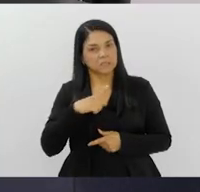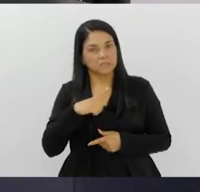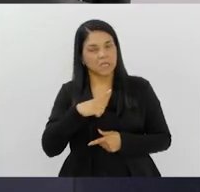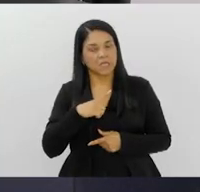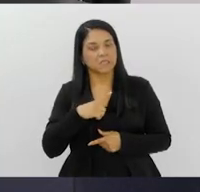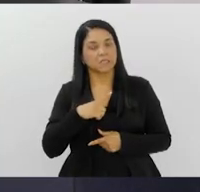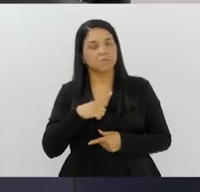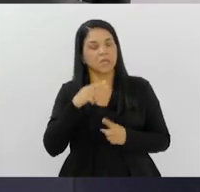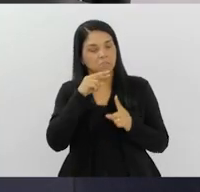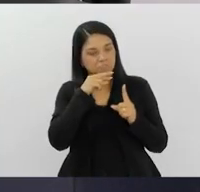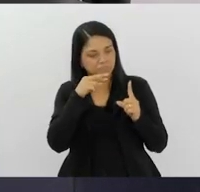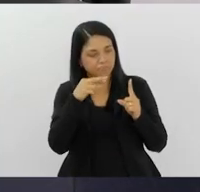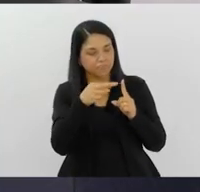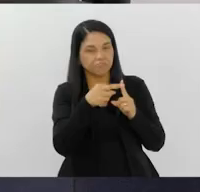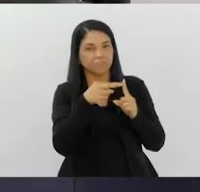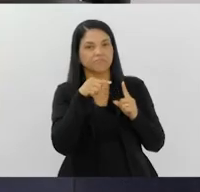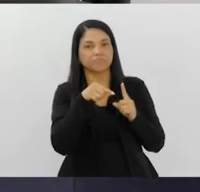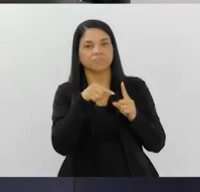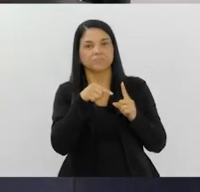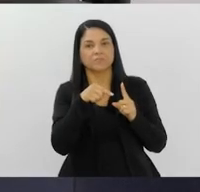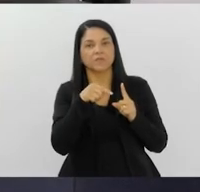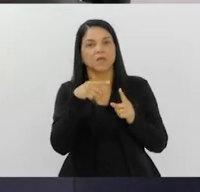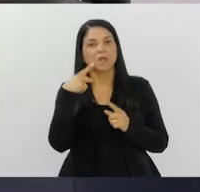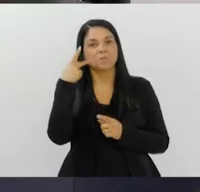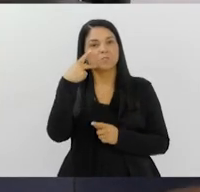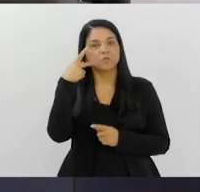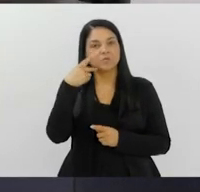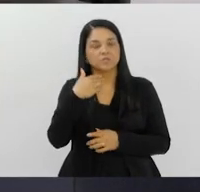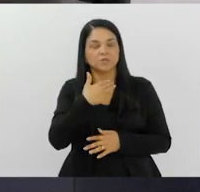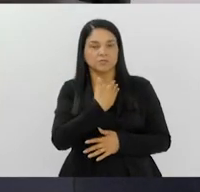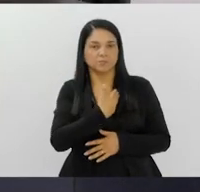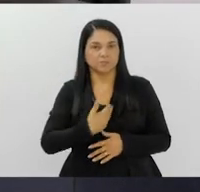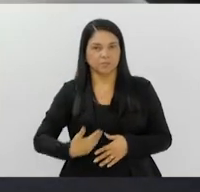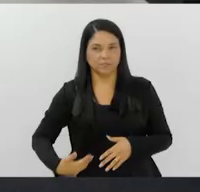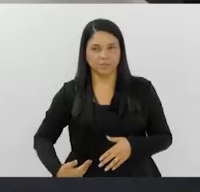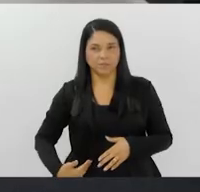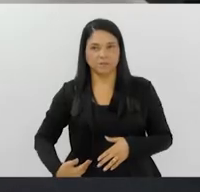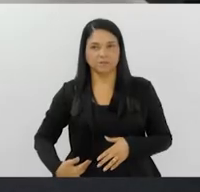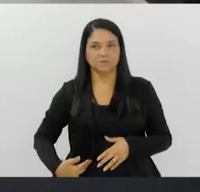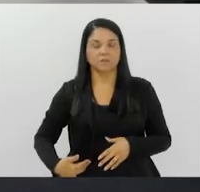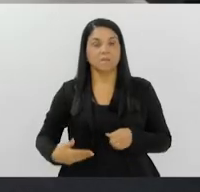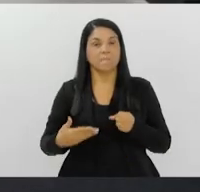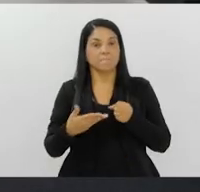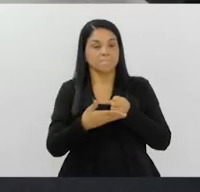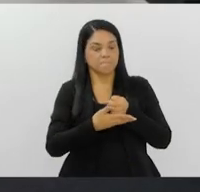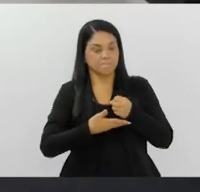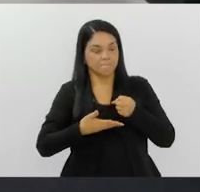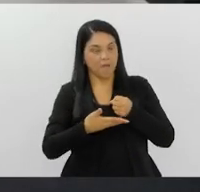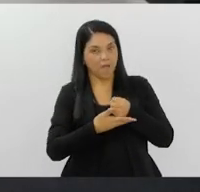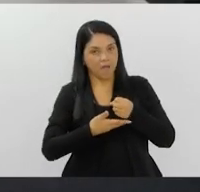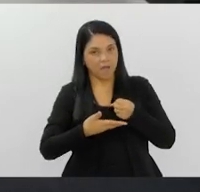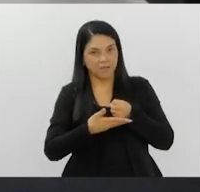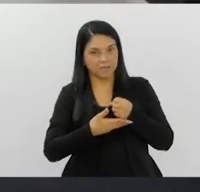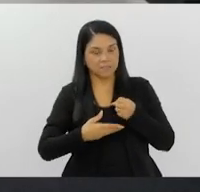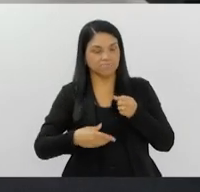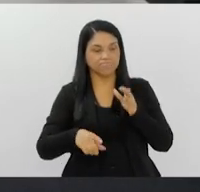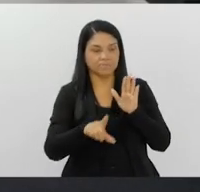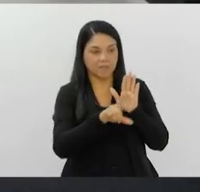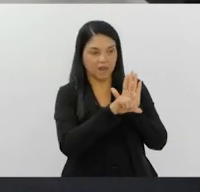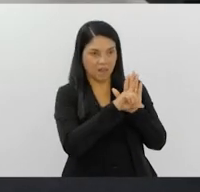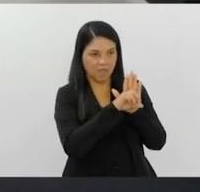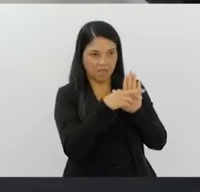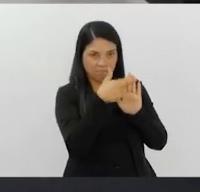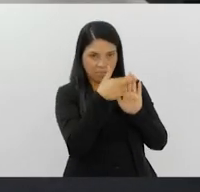pena olhar é é em termos de políticas públicas se tiver porque Bases legais adequadas para esse tipo de de de